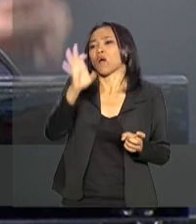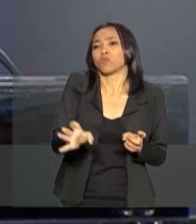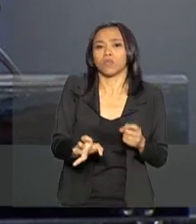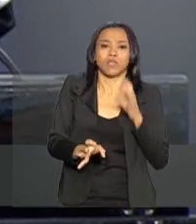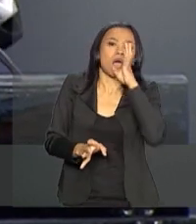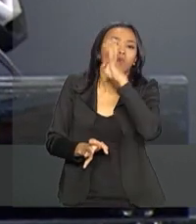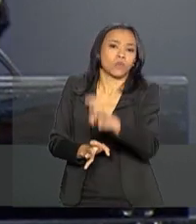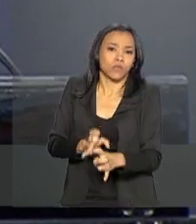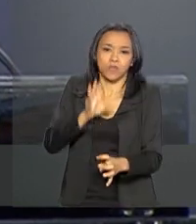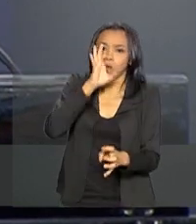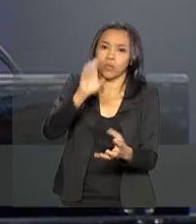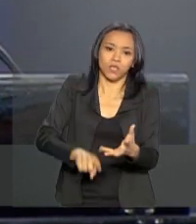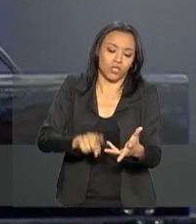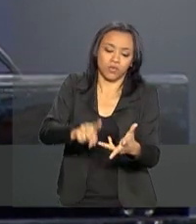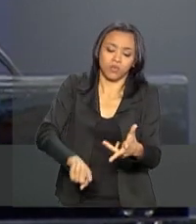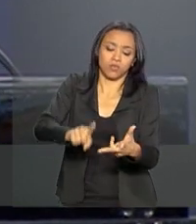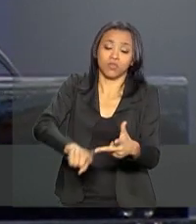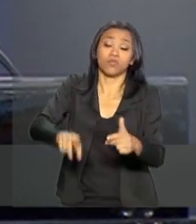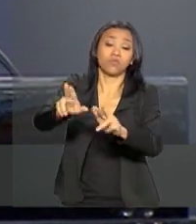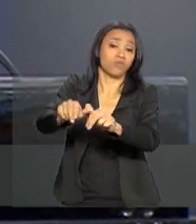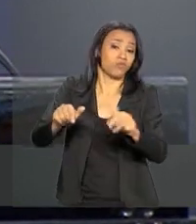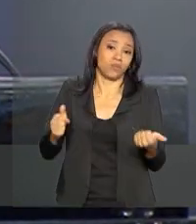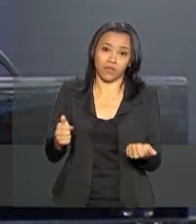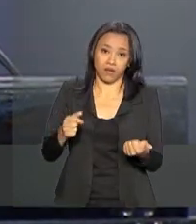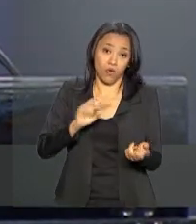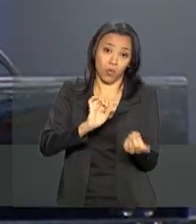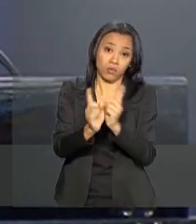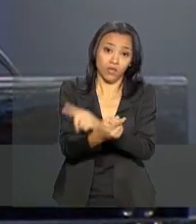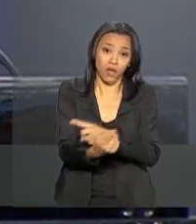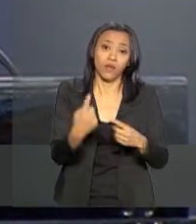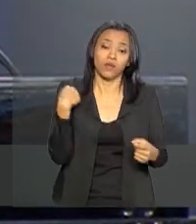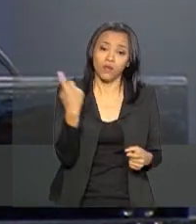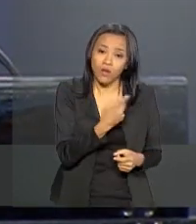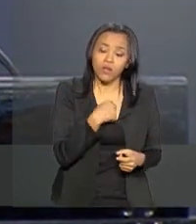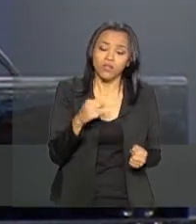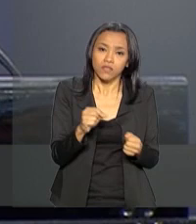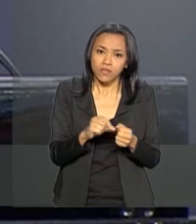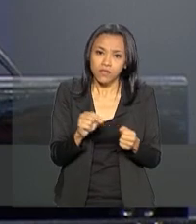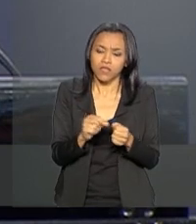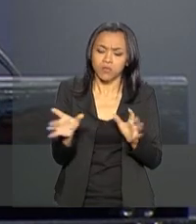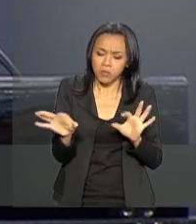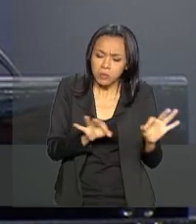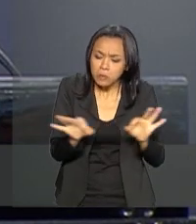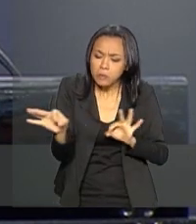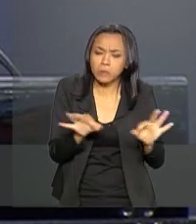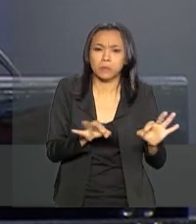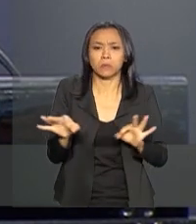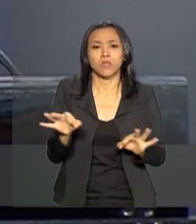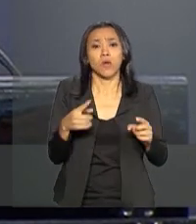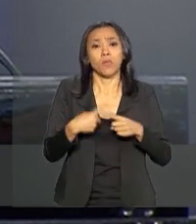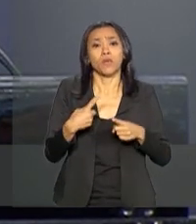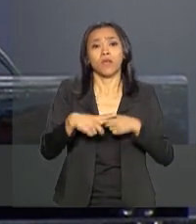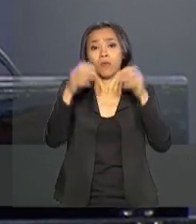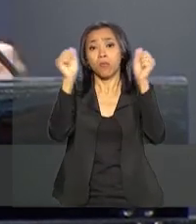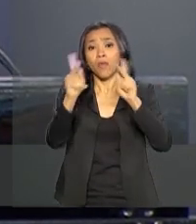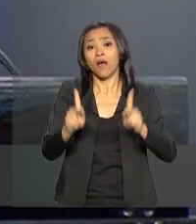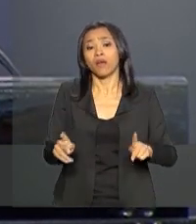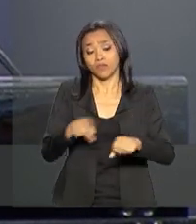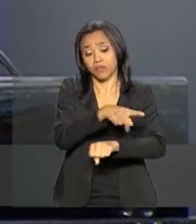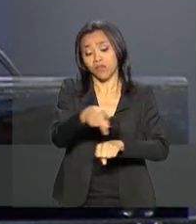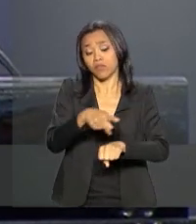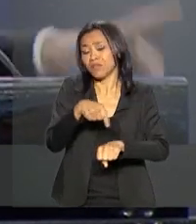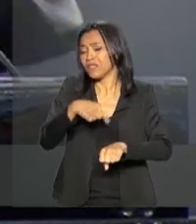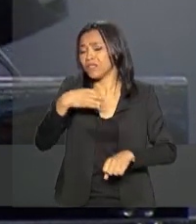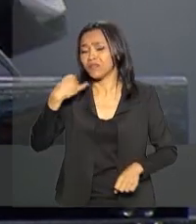indevidamente, jamais dissemos. Ao contrário, nós tentamos a composição, porque a pacificação do país é